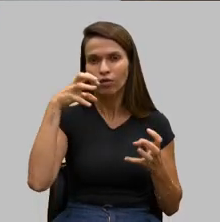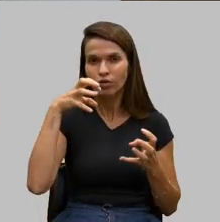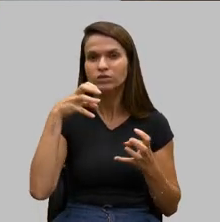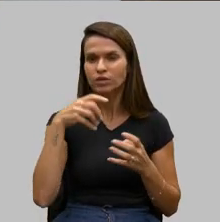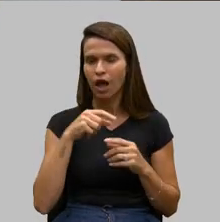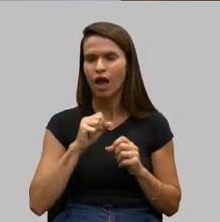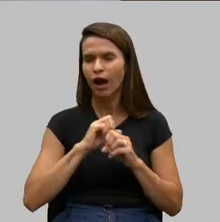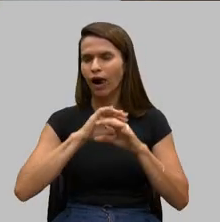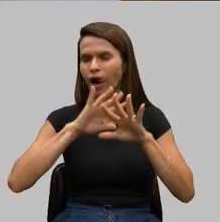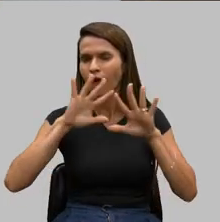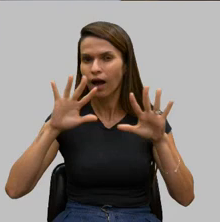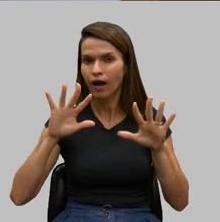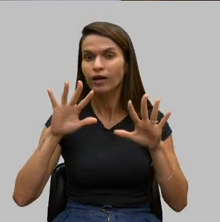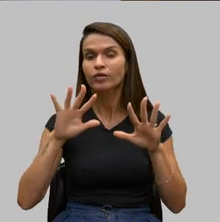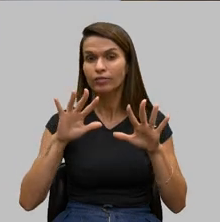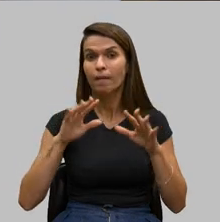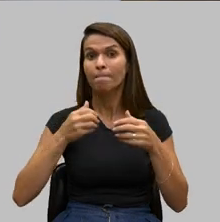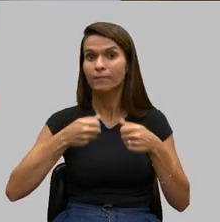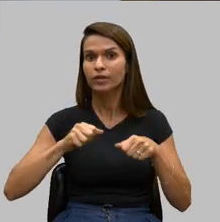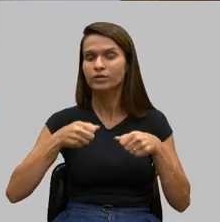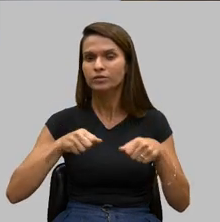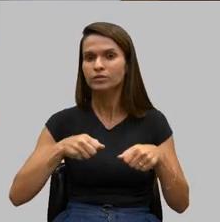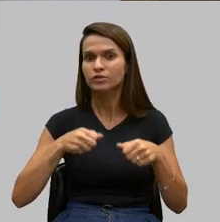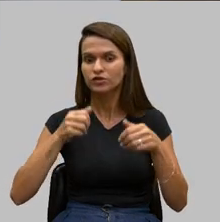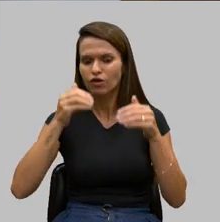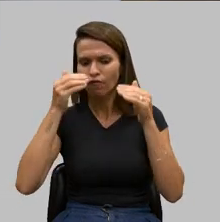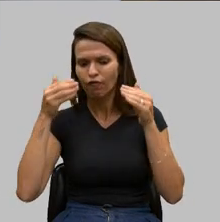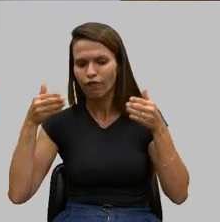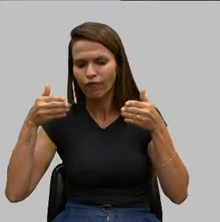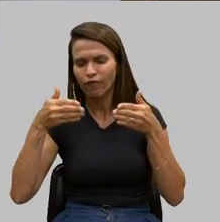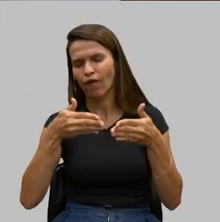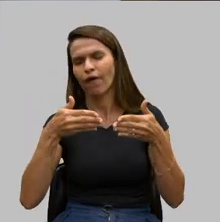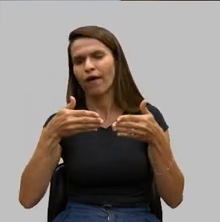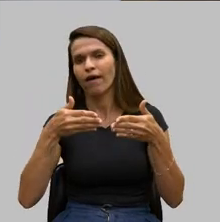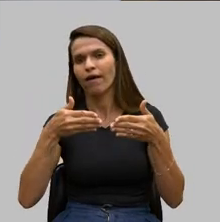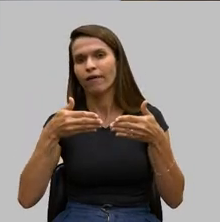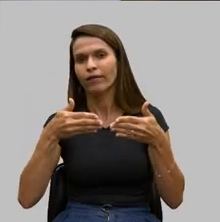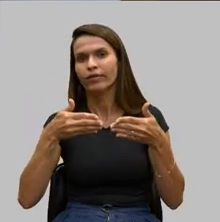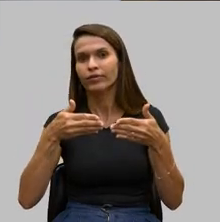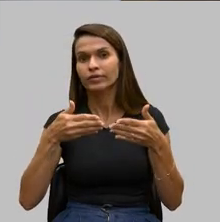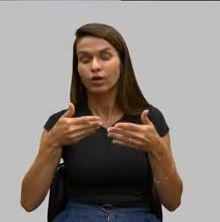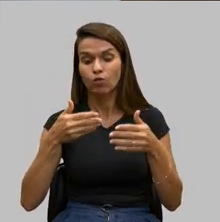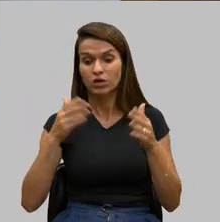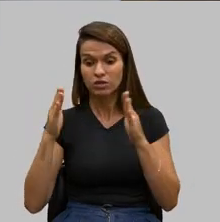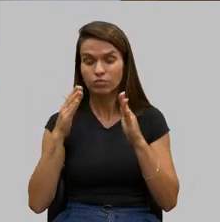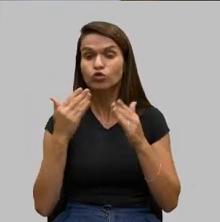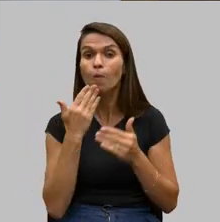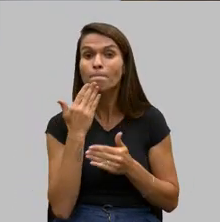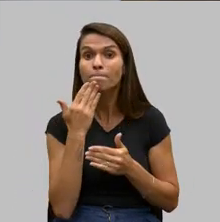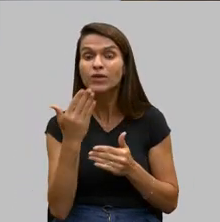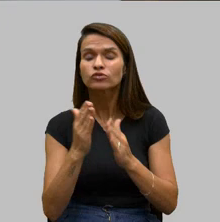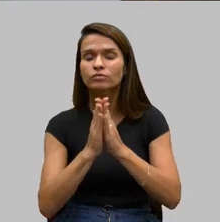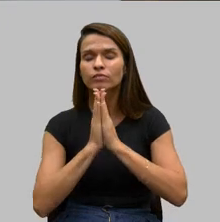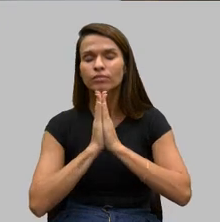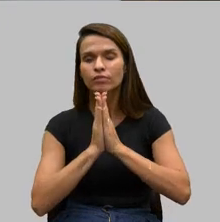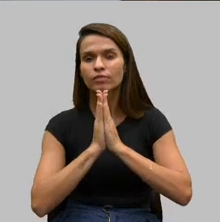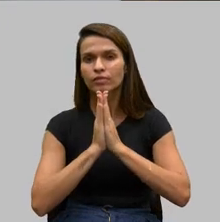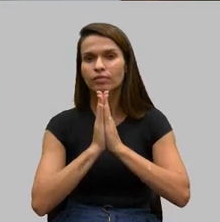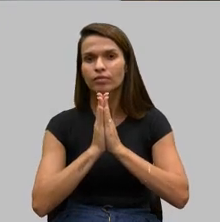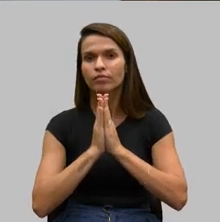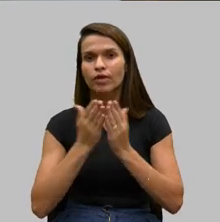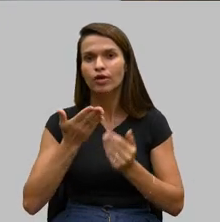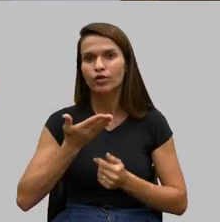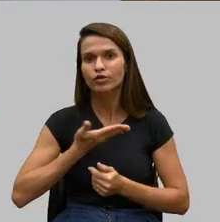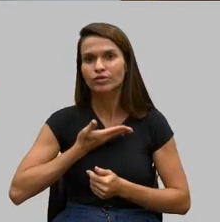de preceitos legais Então nesse momento aqui eu tô pedindo e implorando pelos colegas da